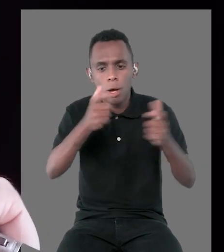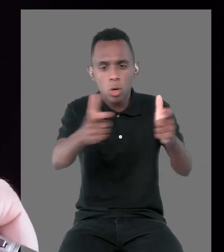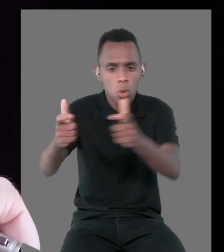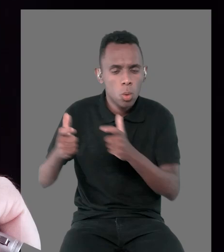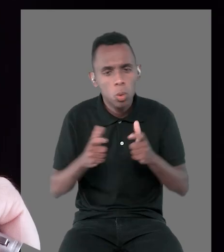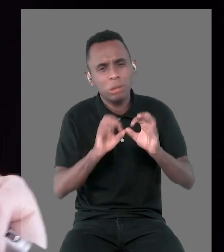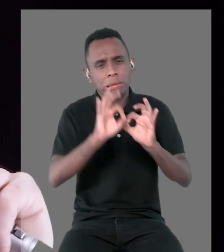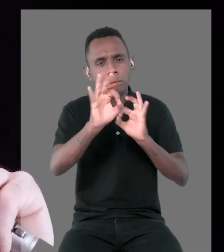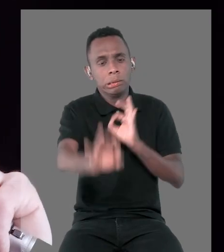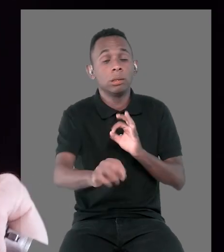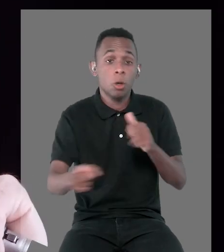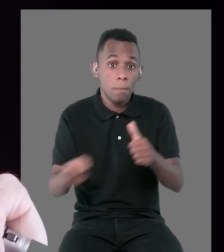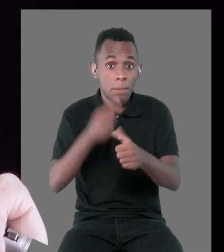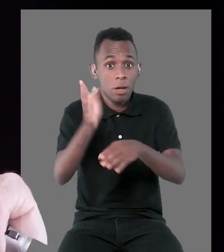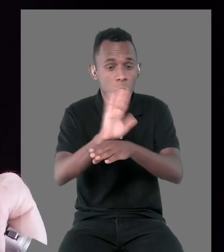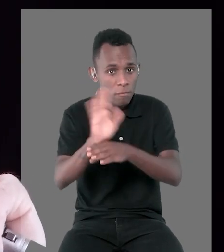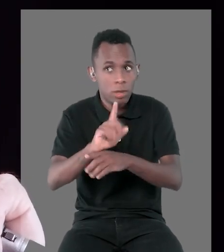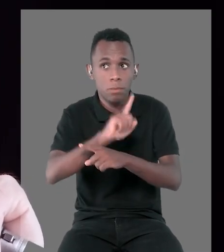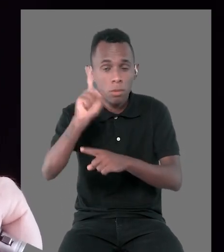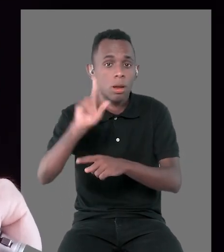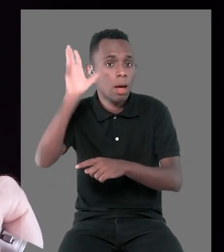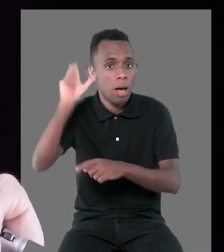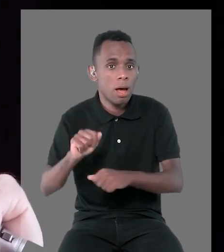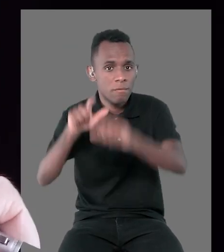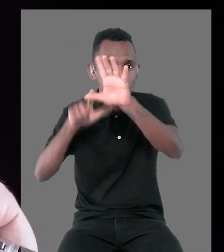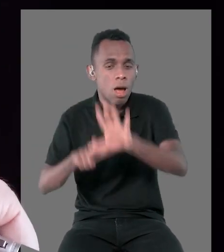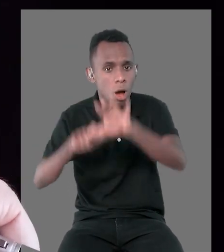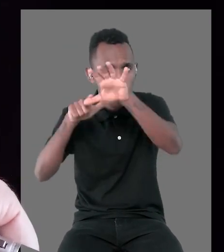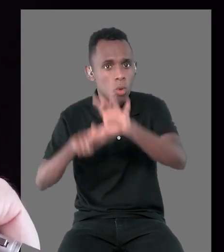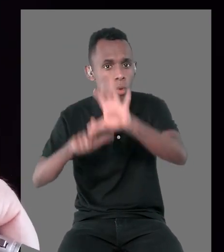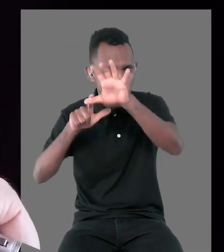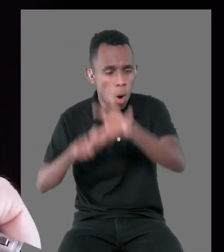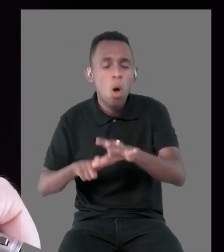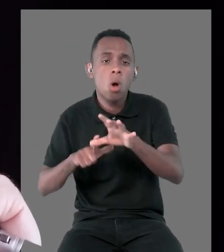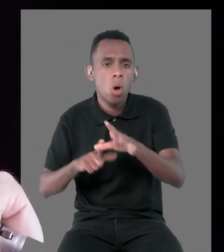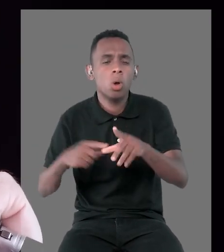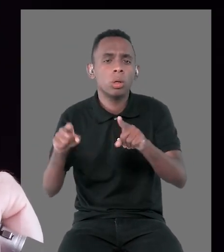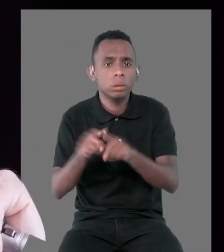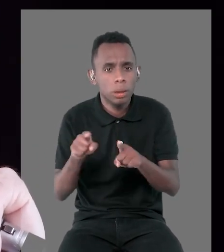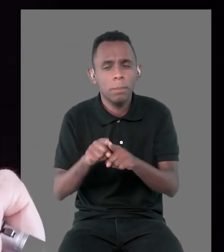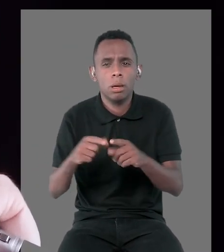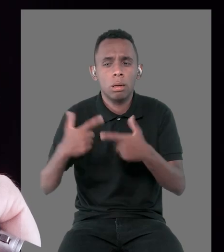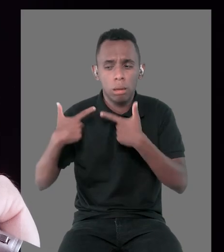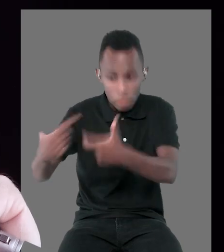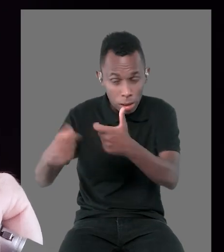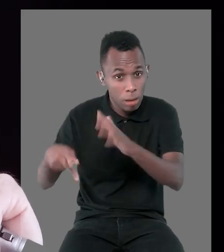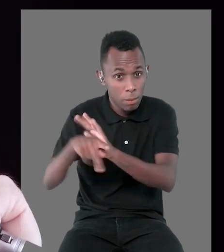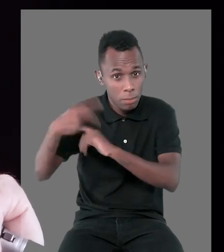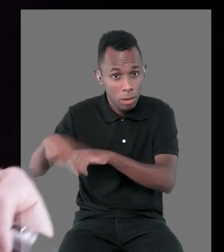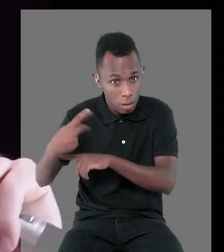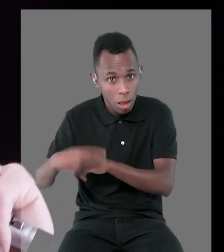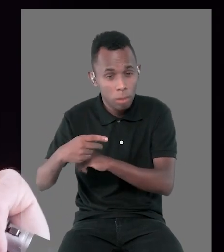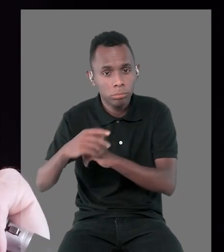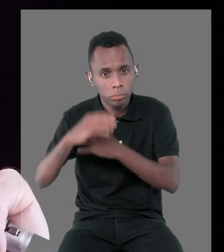muito longínquos. Então, meu primeiro filme foi na Angola, eu fui no Afeganistão em 1997, na época em que os talibanos tinham acabado de conquistar Cabul, eu